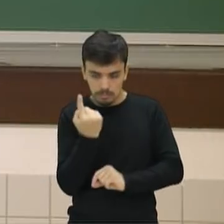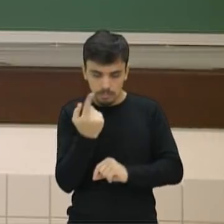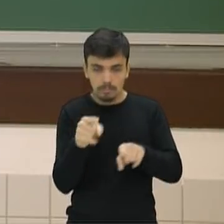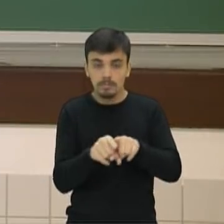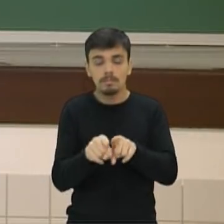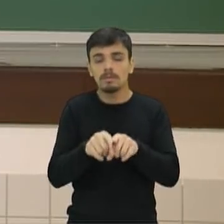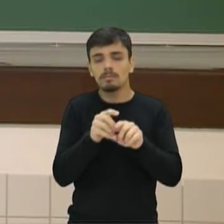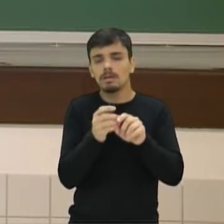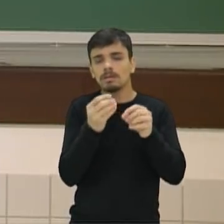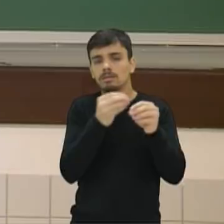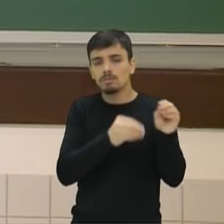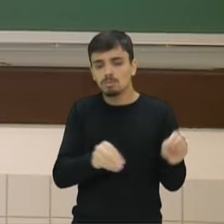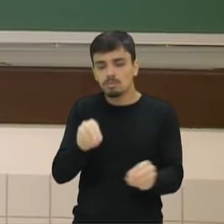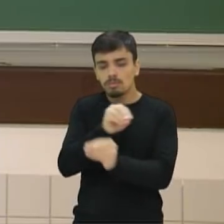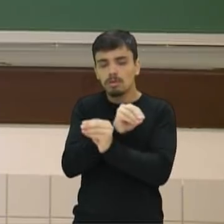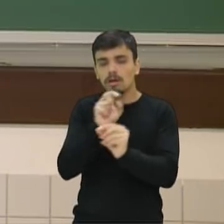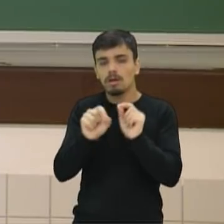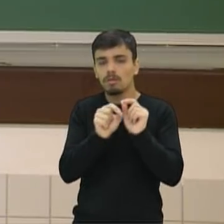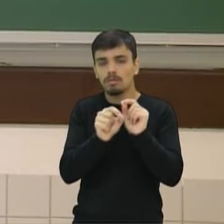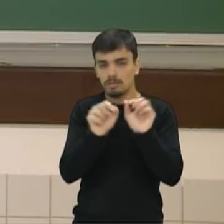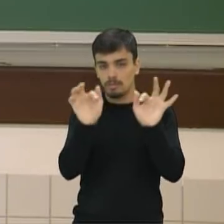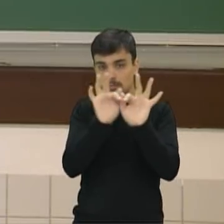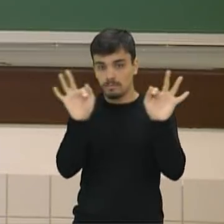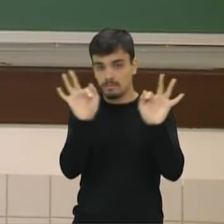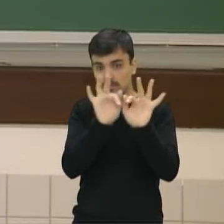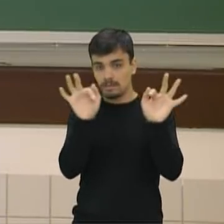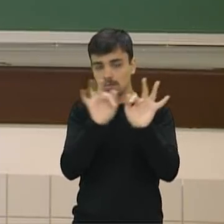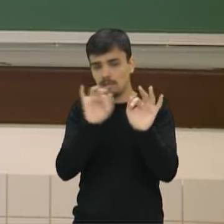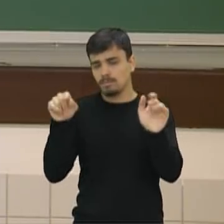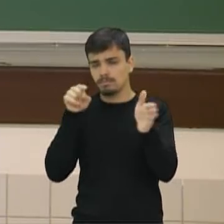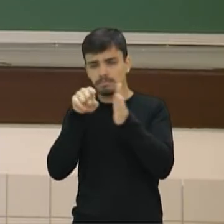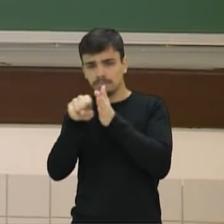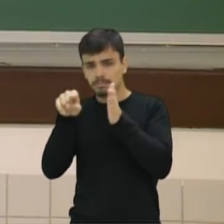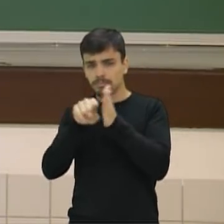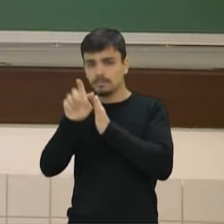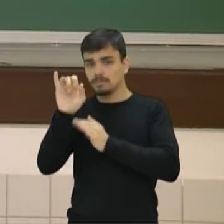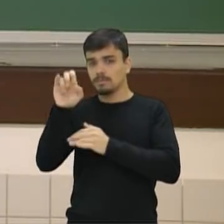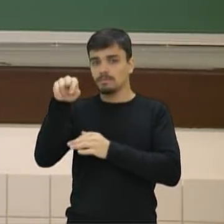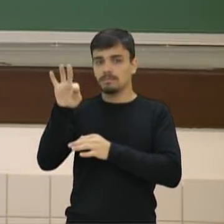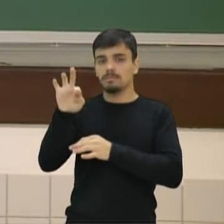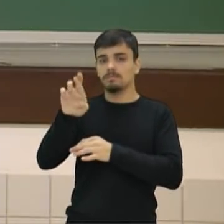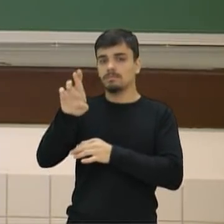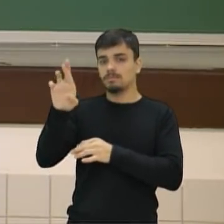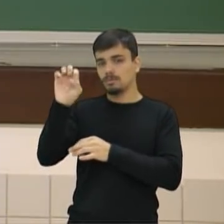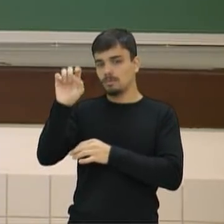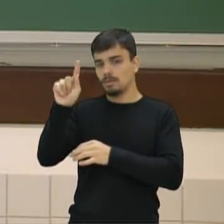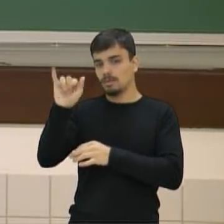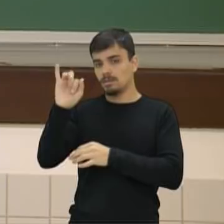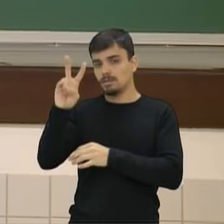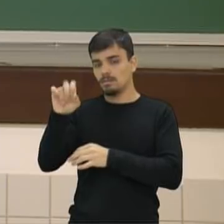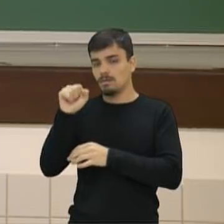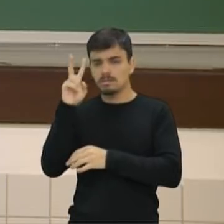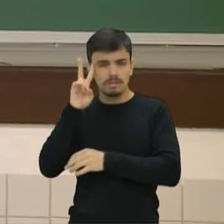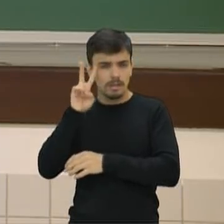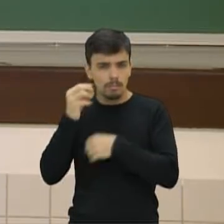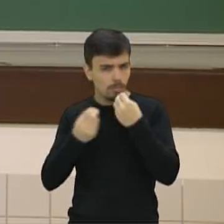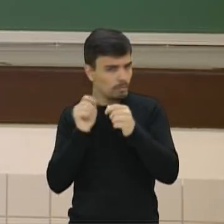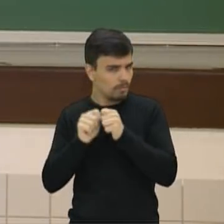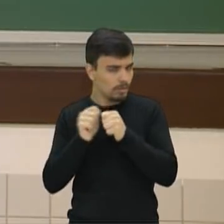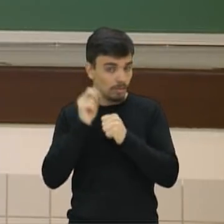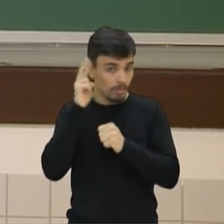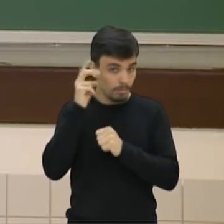que passar essas frases para a interrogativa, como é que eu ia fazer? Você lembra? Então, vamos pensar lá.